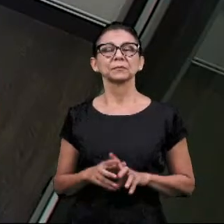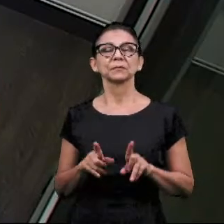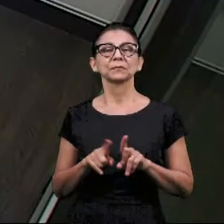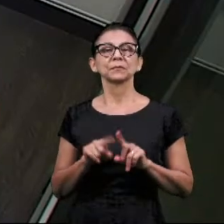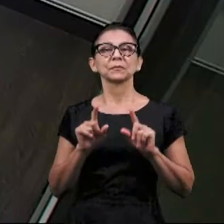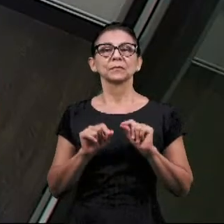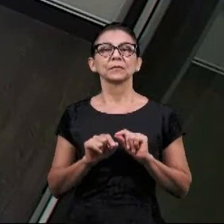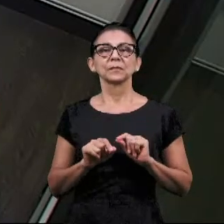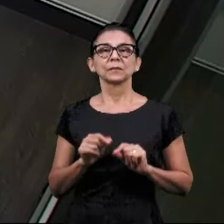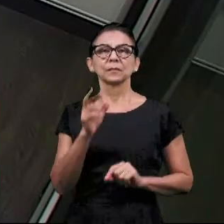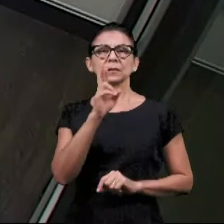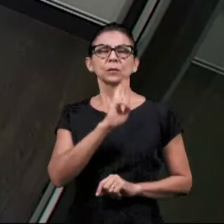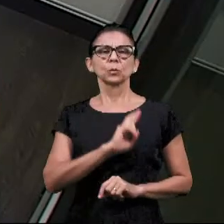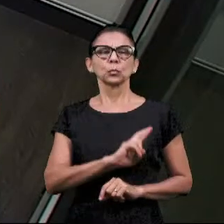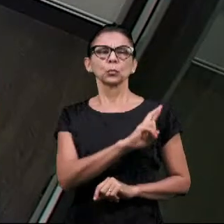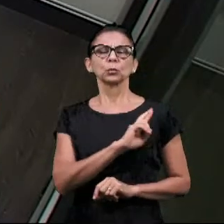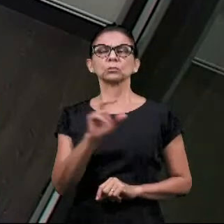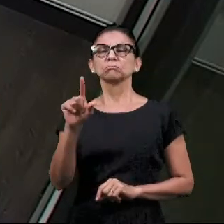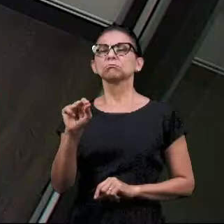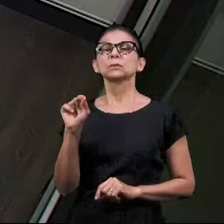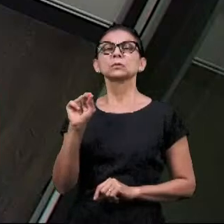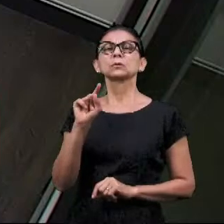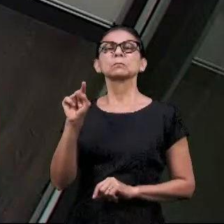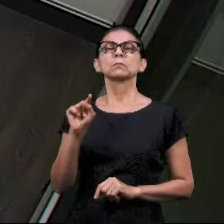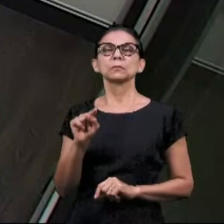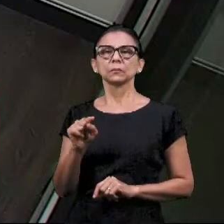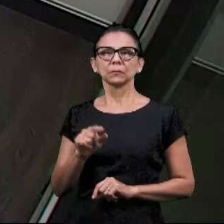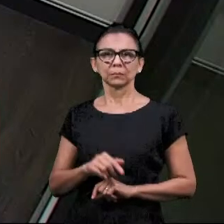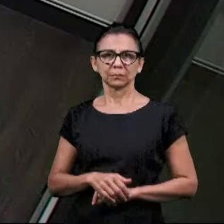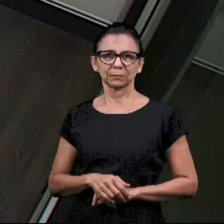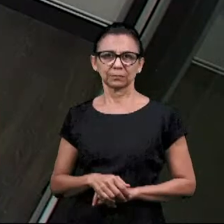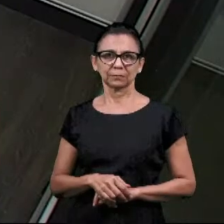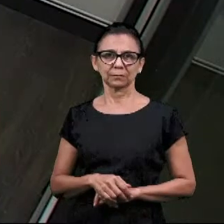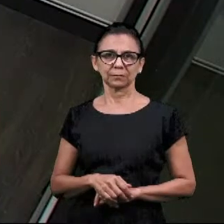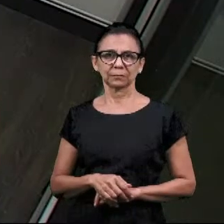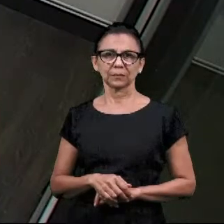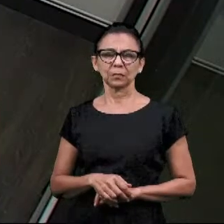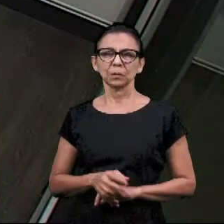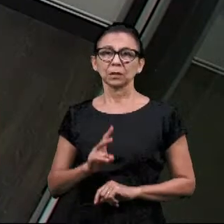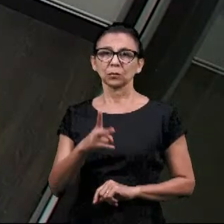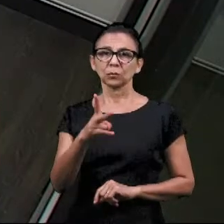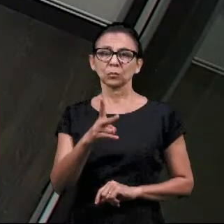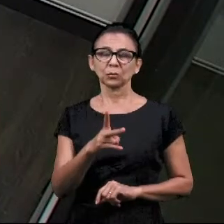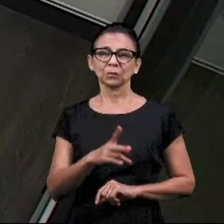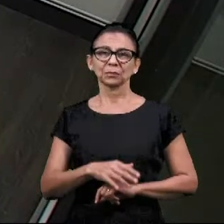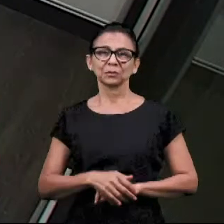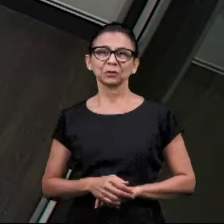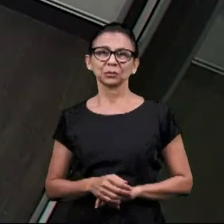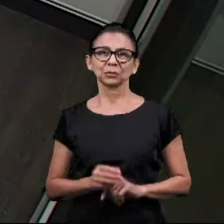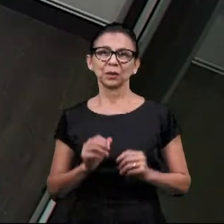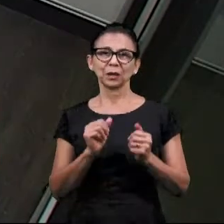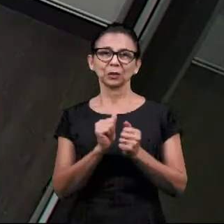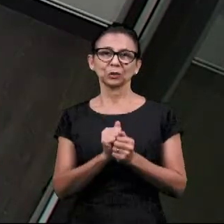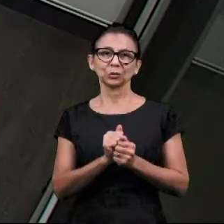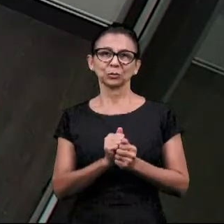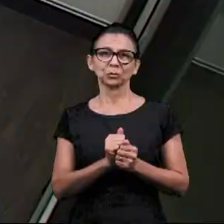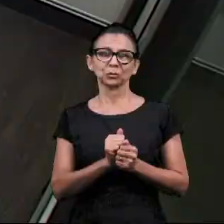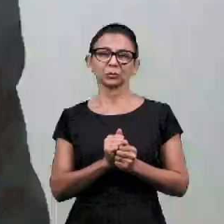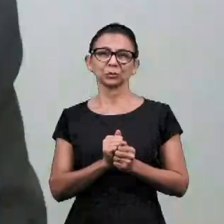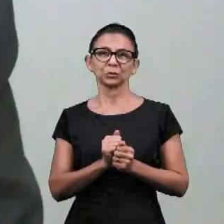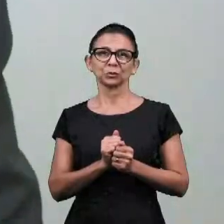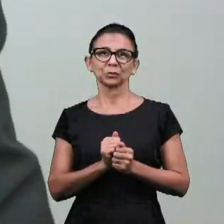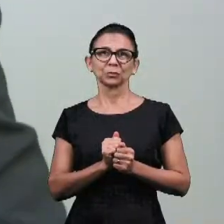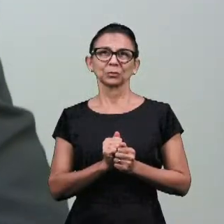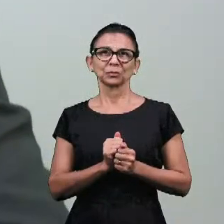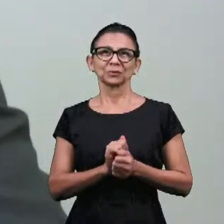Ruth fez. Por que ela escolheu continuar com Noemi? Nós vamos saber daqui a pouquinho. Amém, pastor. Estão falando aqui, traz o